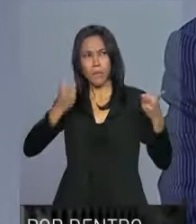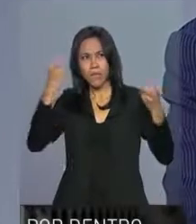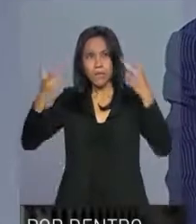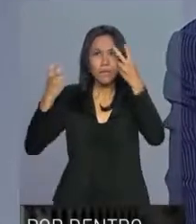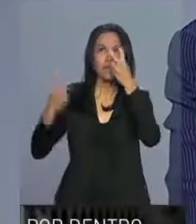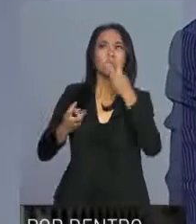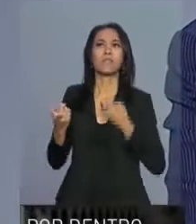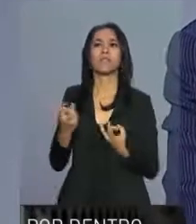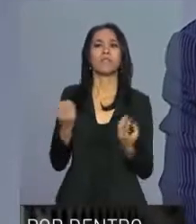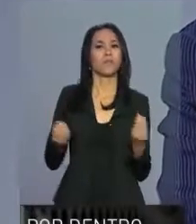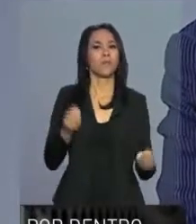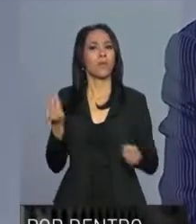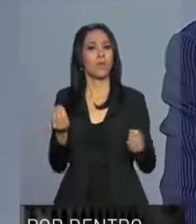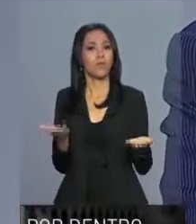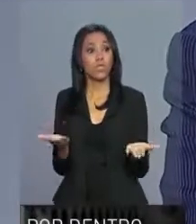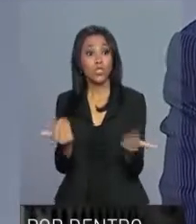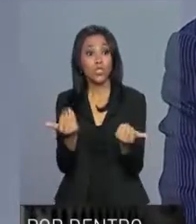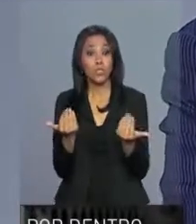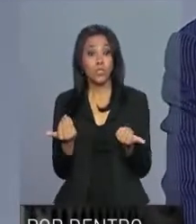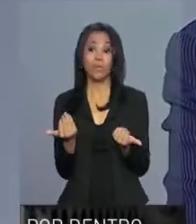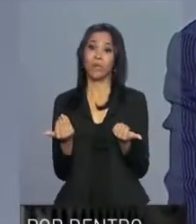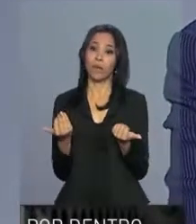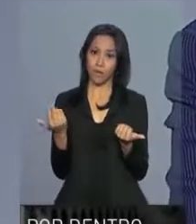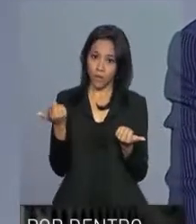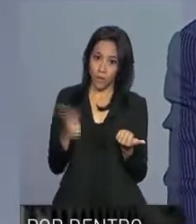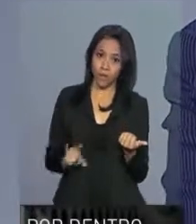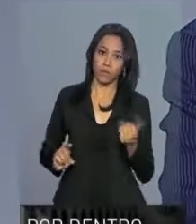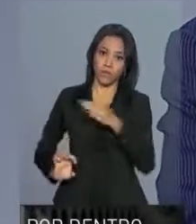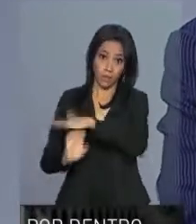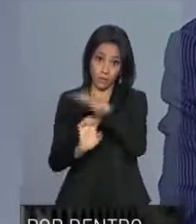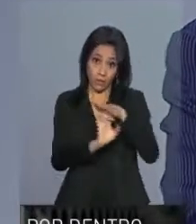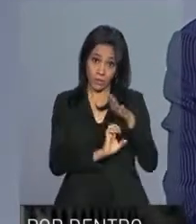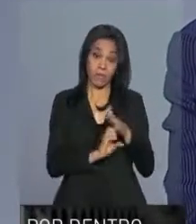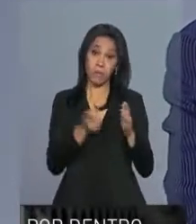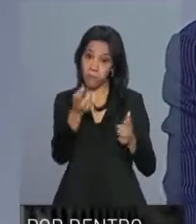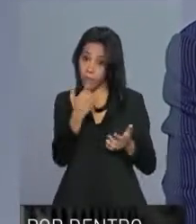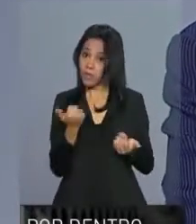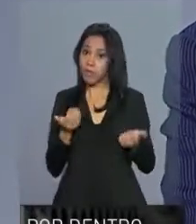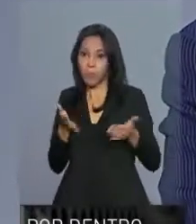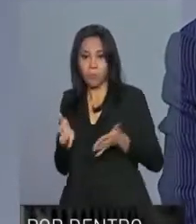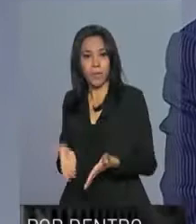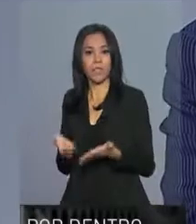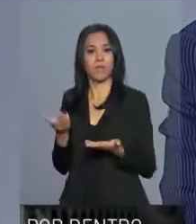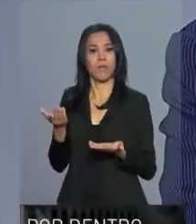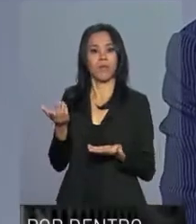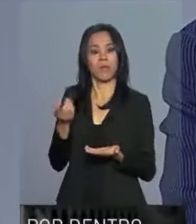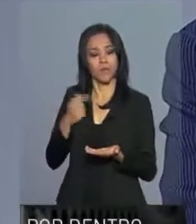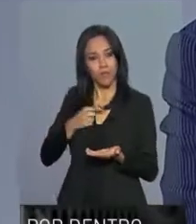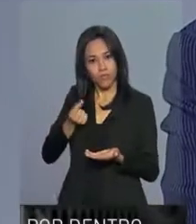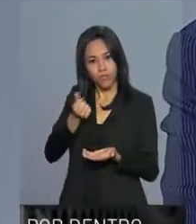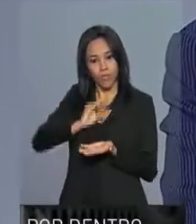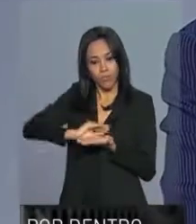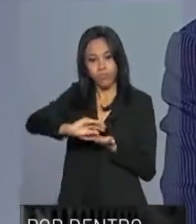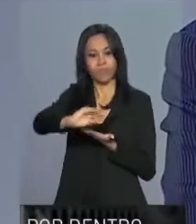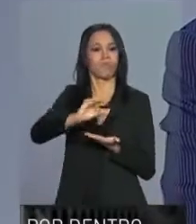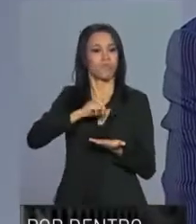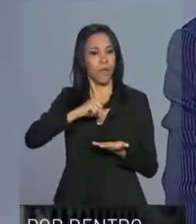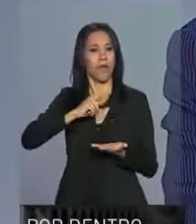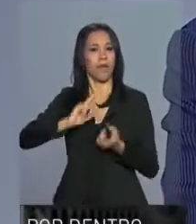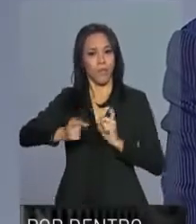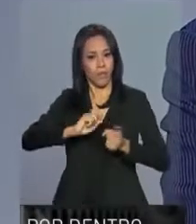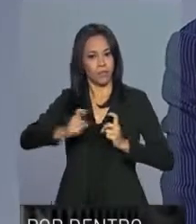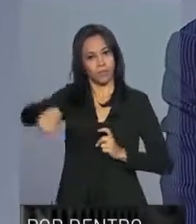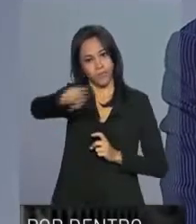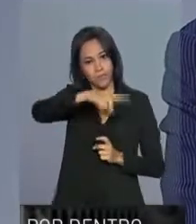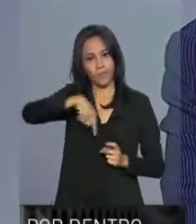chamar as empresas a participarem do orçamento que existe participar do programa uma retomada muito é e